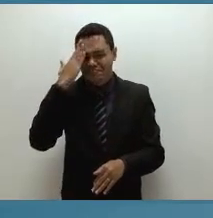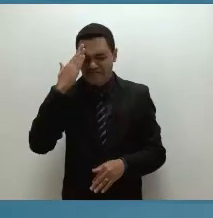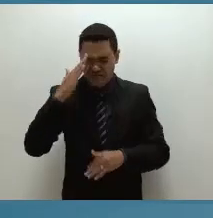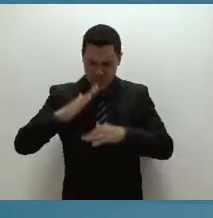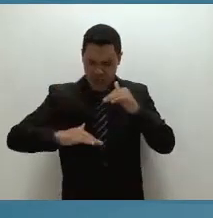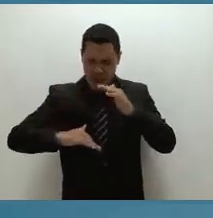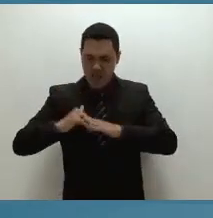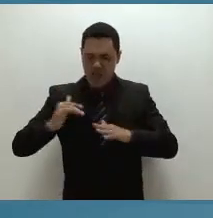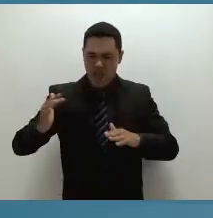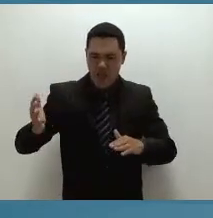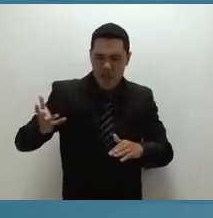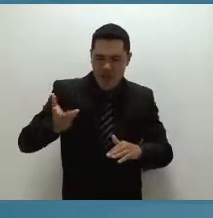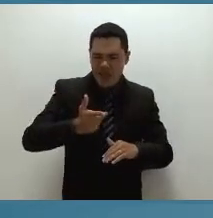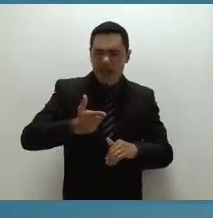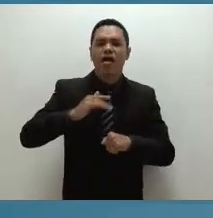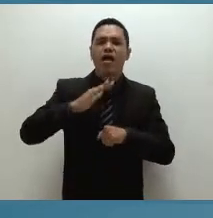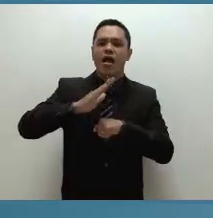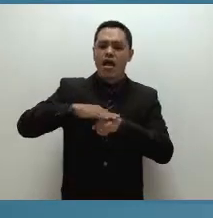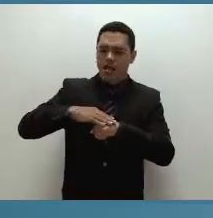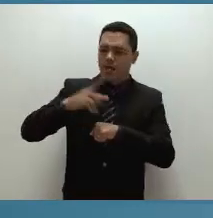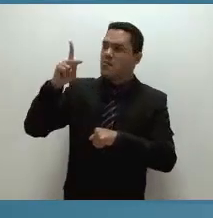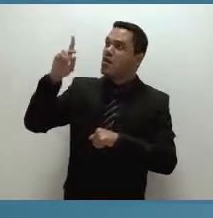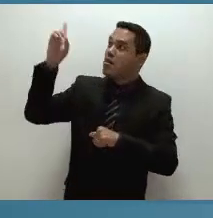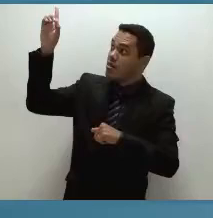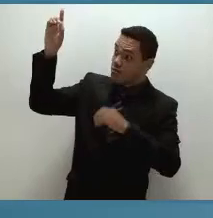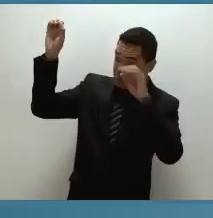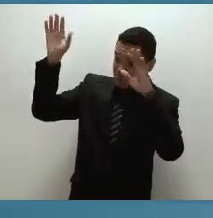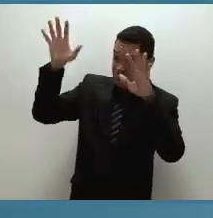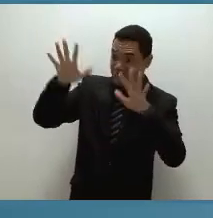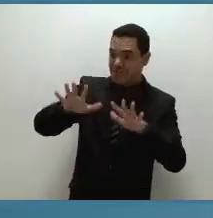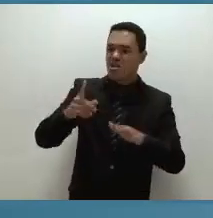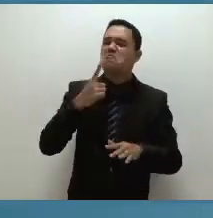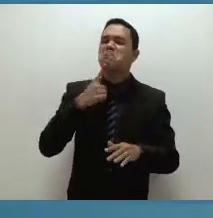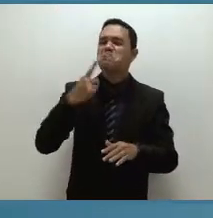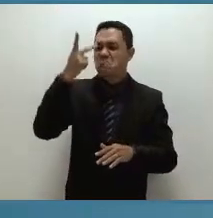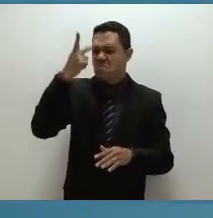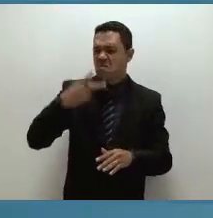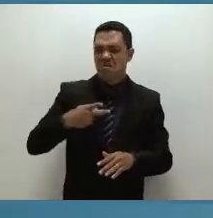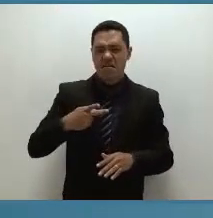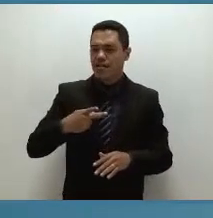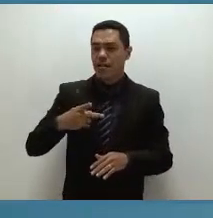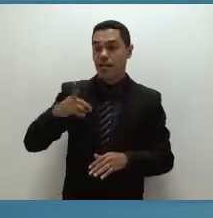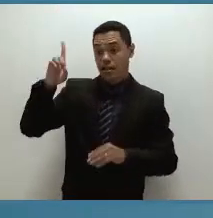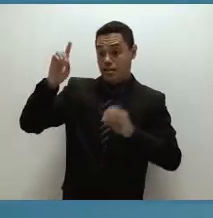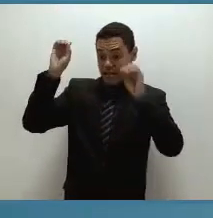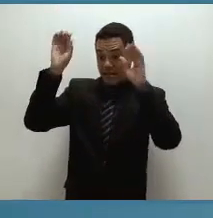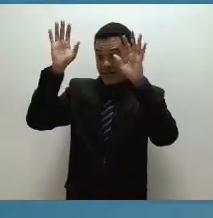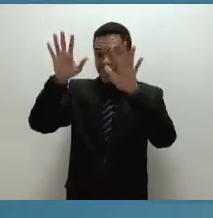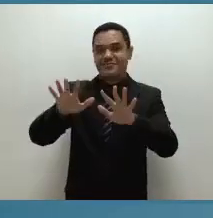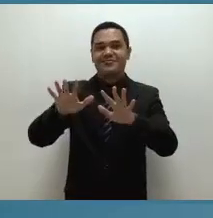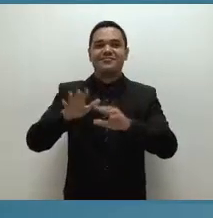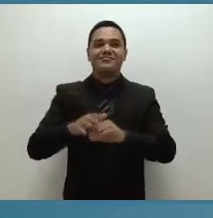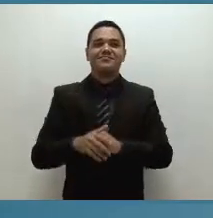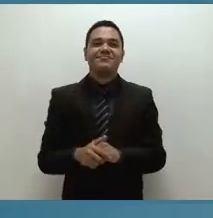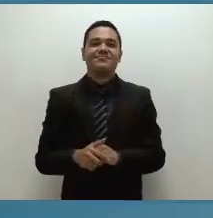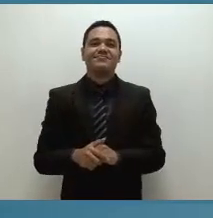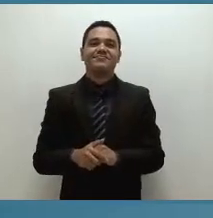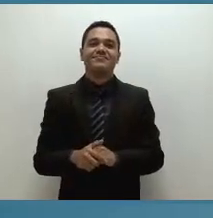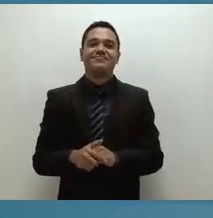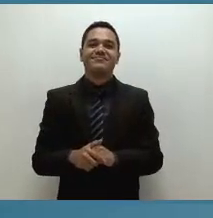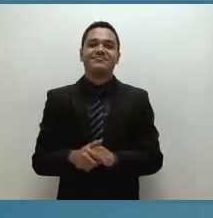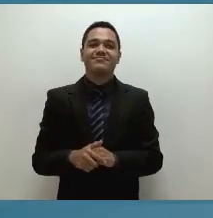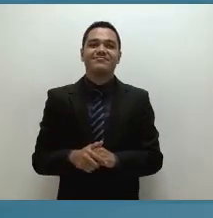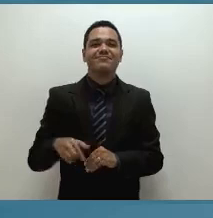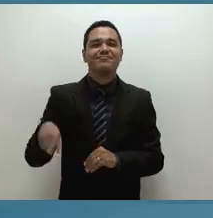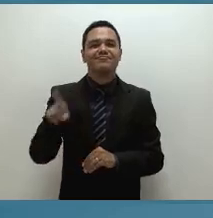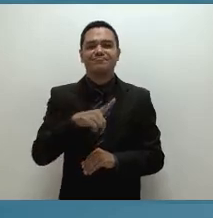porque ele fez. Não foi a sua vontade. Porque a gente chega para a presidência com muitos